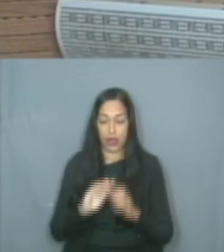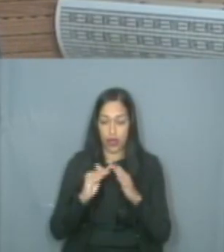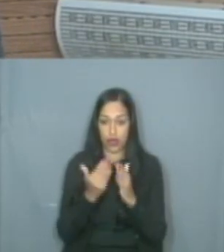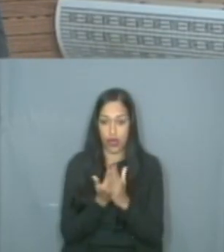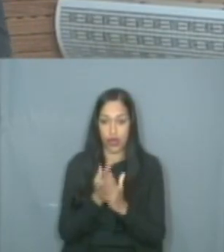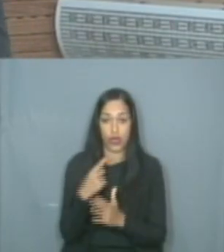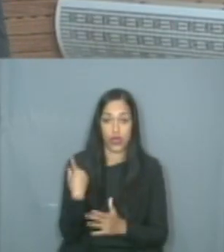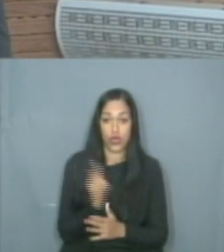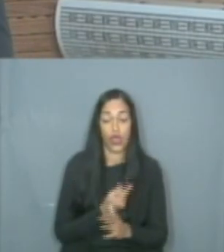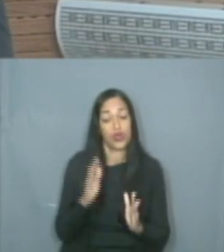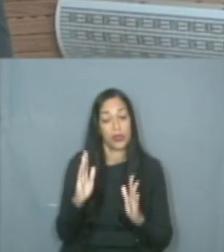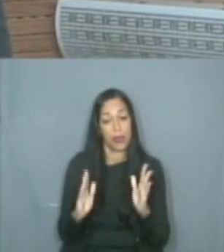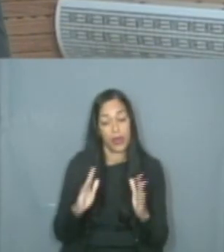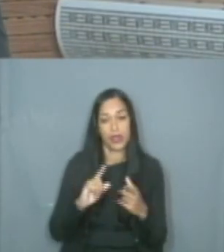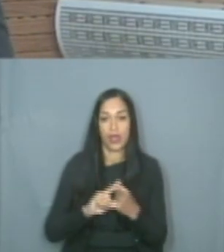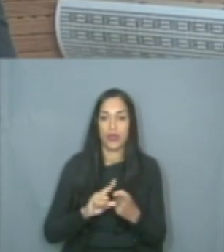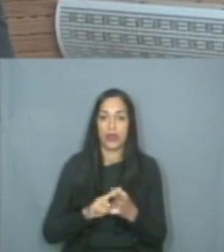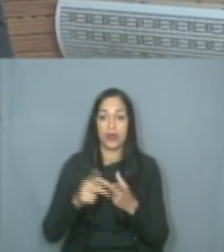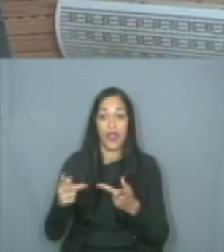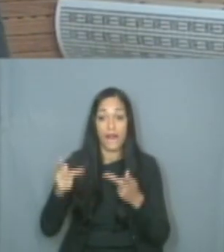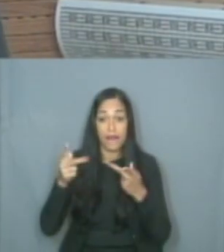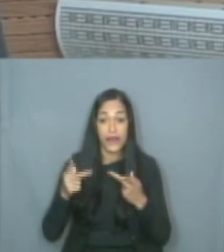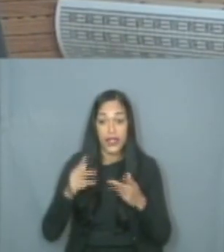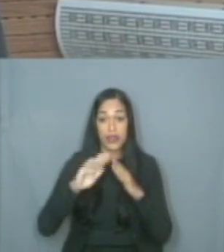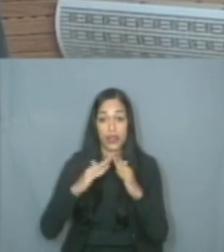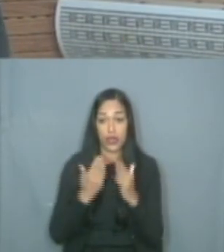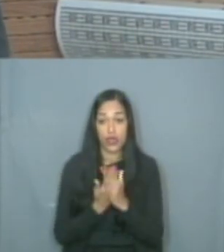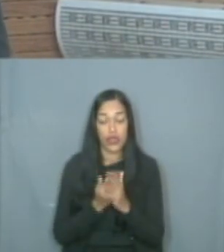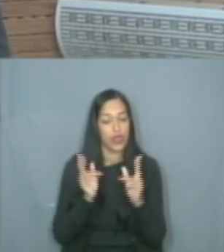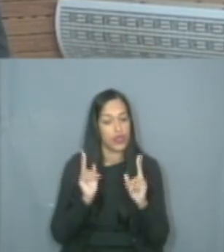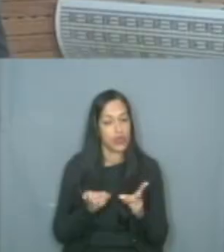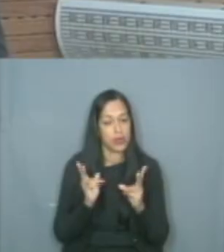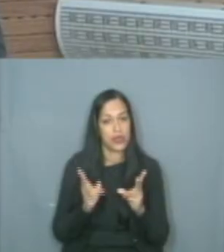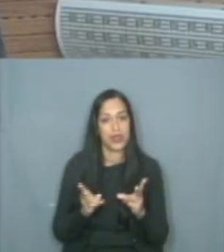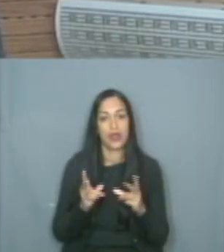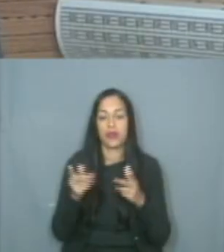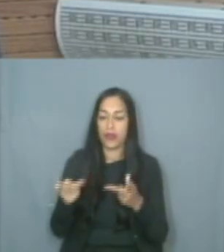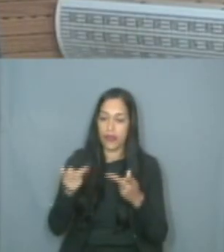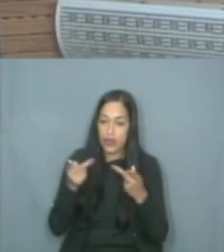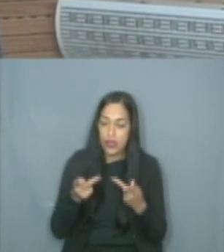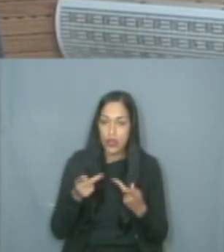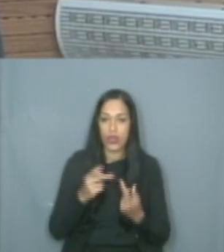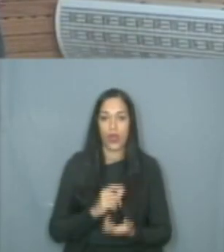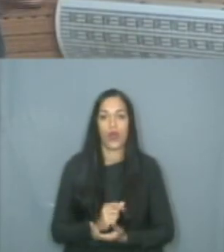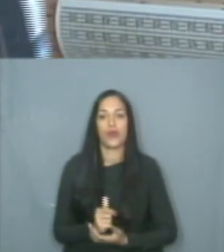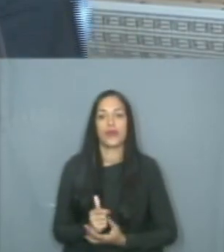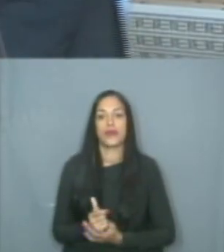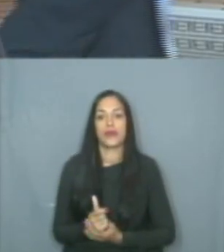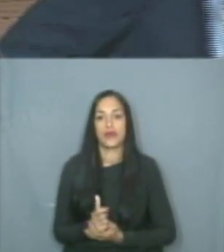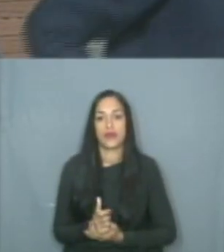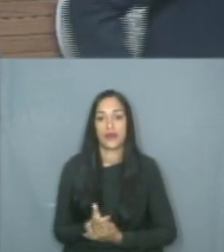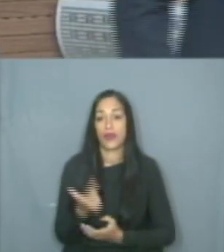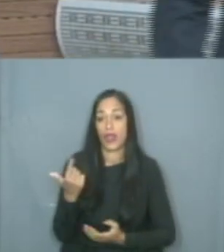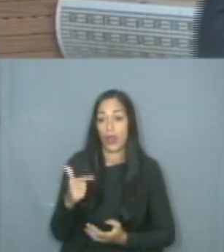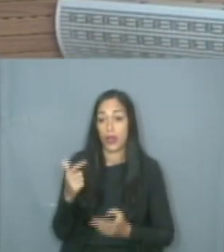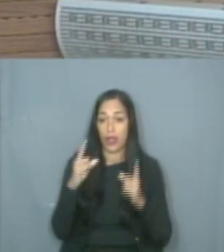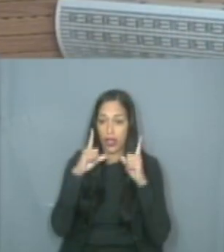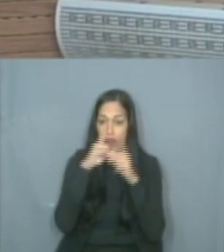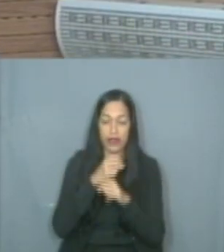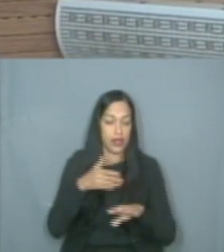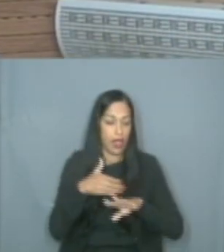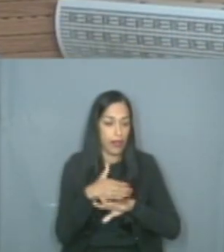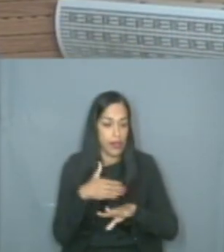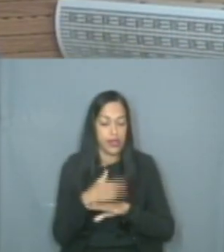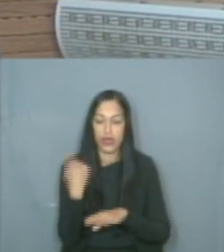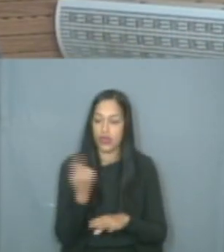também visitou escolas, como sempre visitou. Registrar aqui que não temos dificuldades de acesso, a gente se